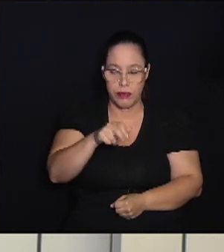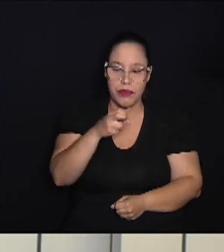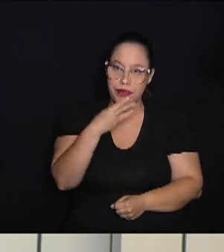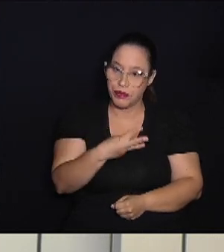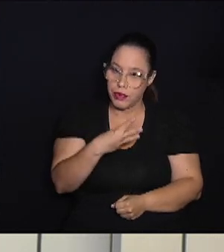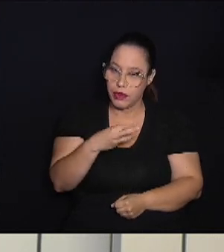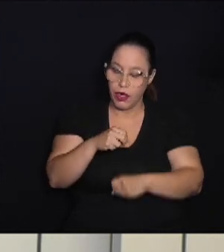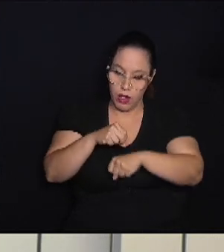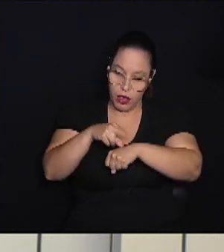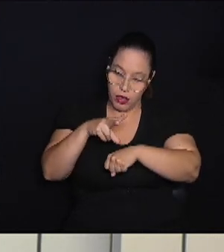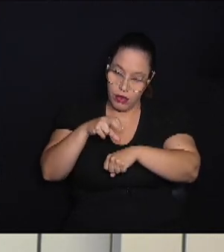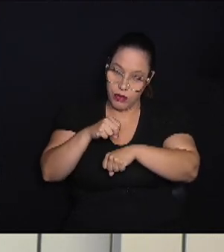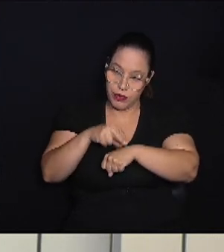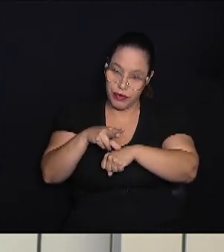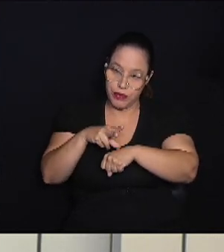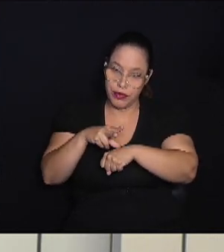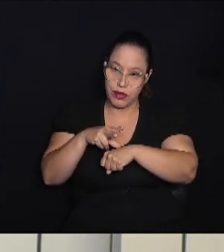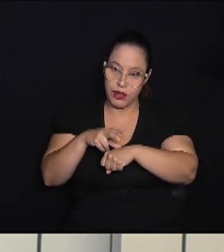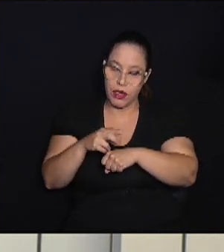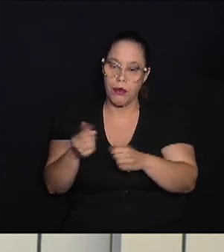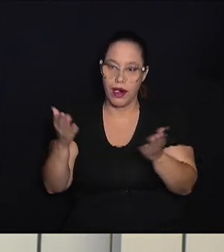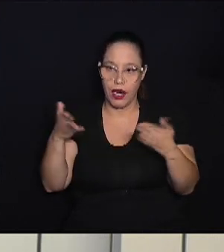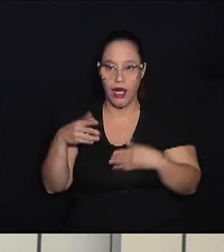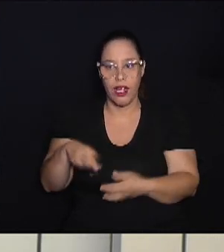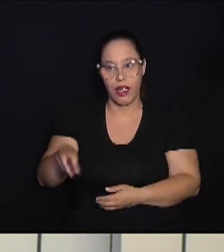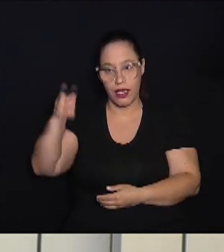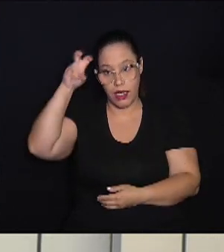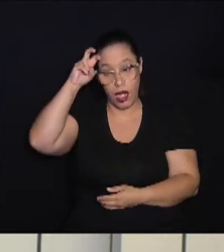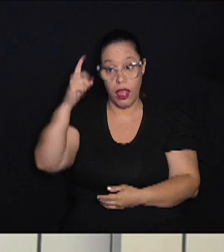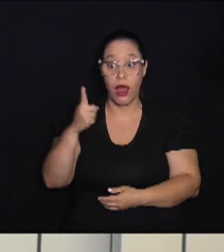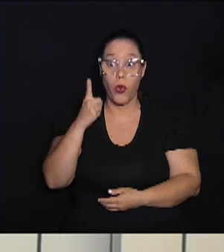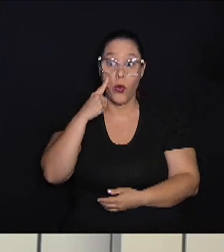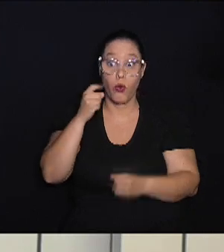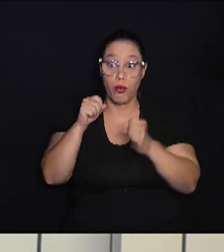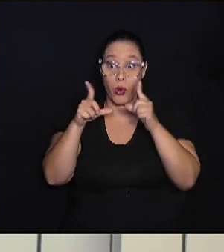vagas disponíveis para esta quinta-feira. Confira só.